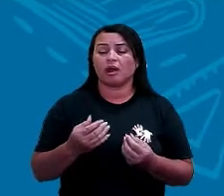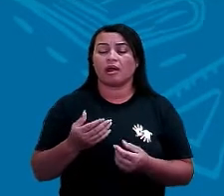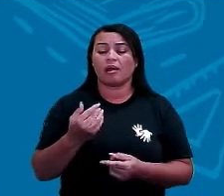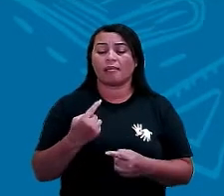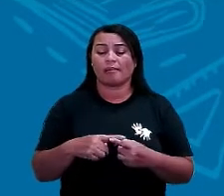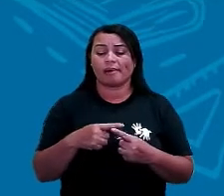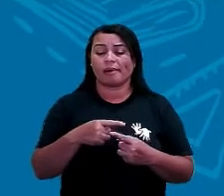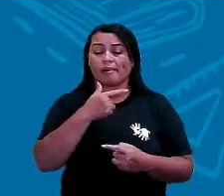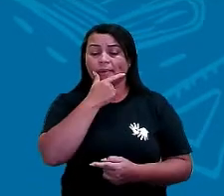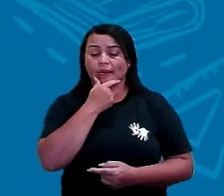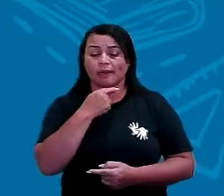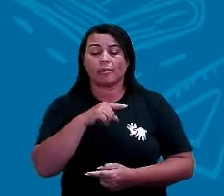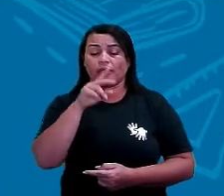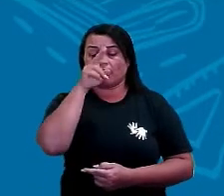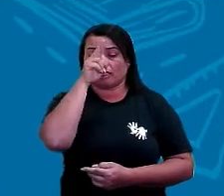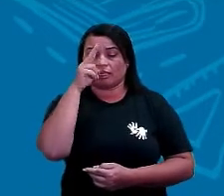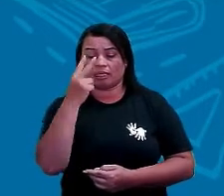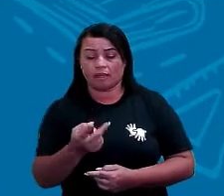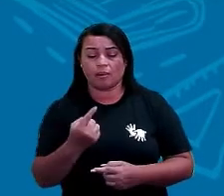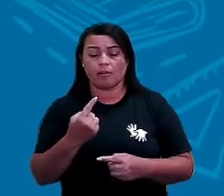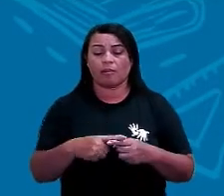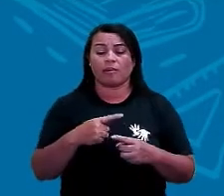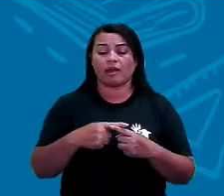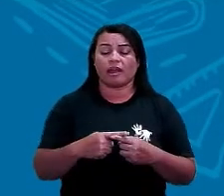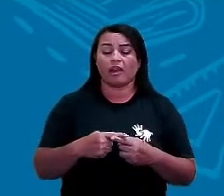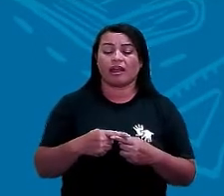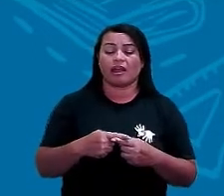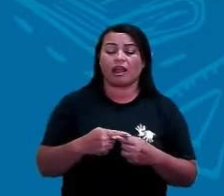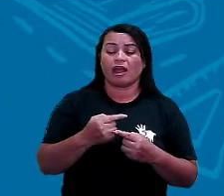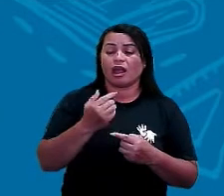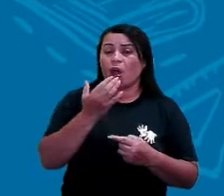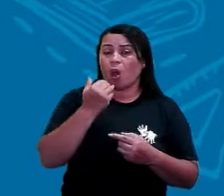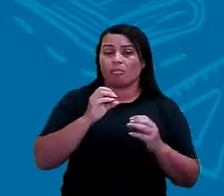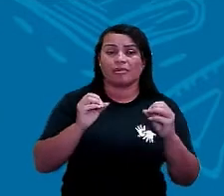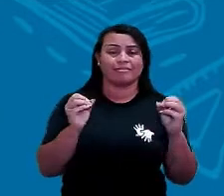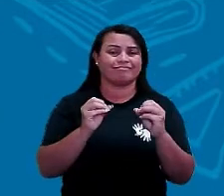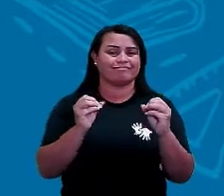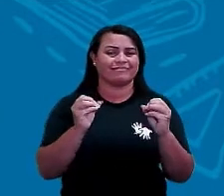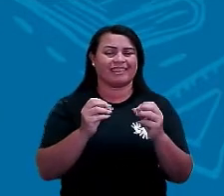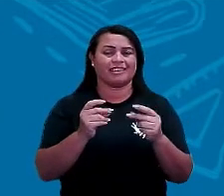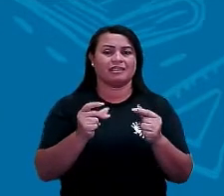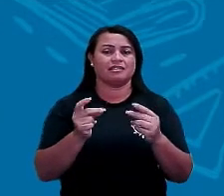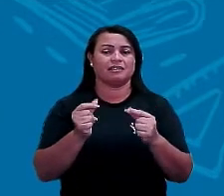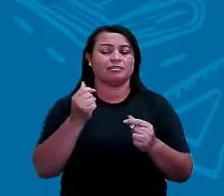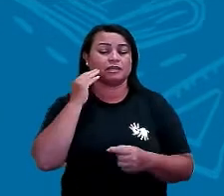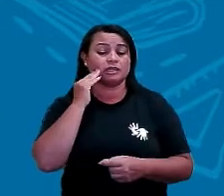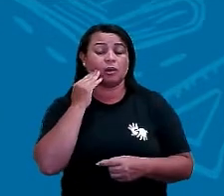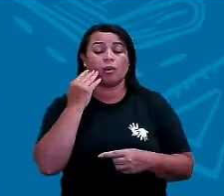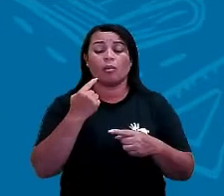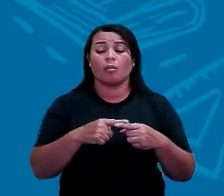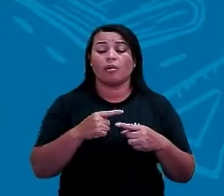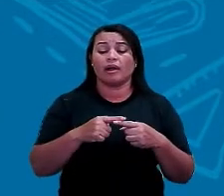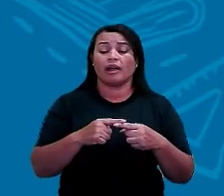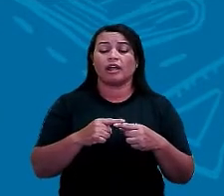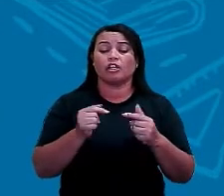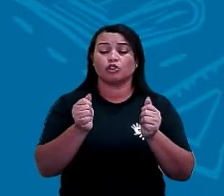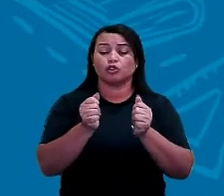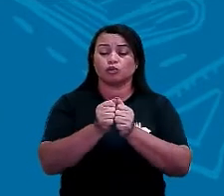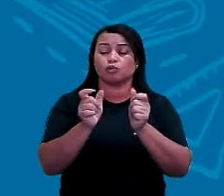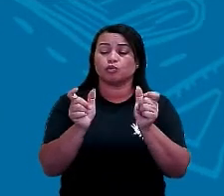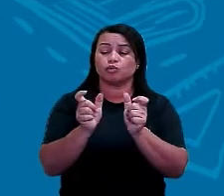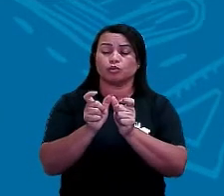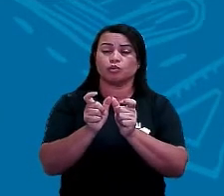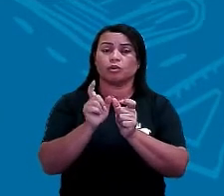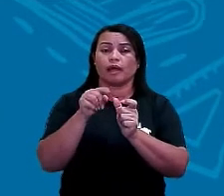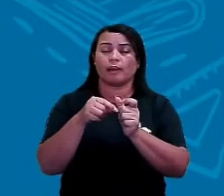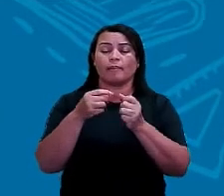prática, esse porquê, junto sem acento, ele serve para dar explicação, para a